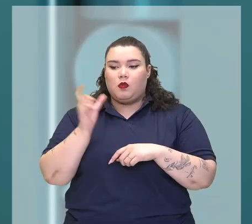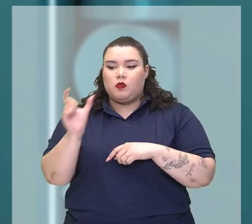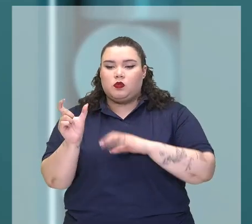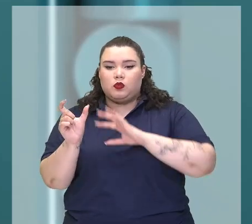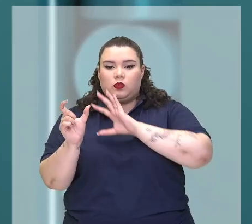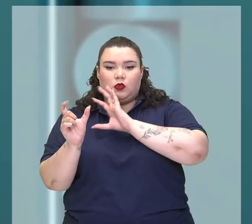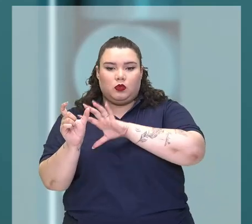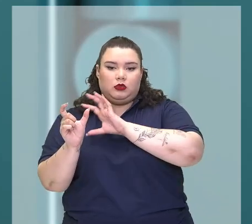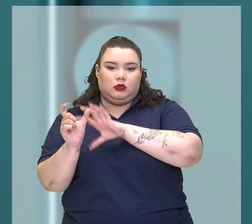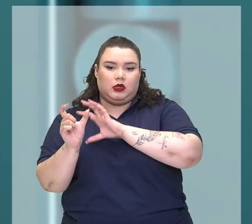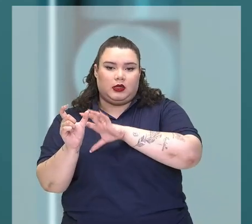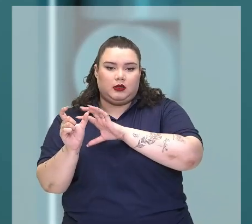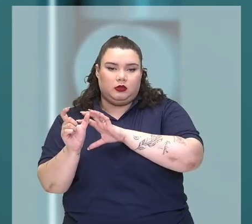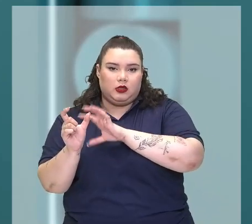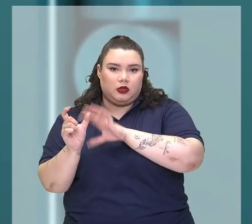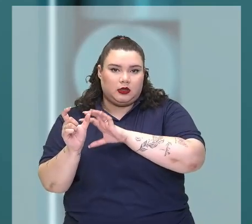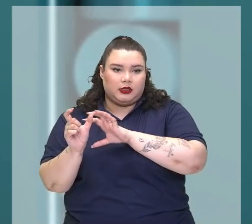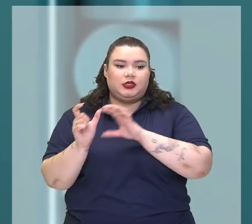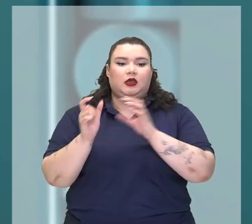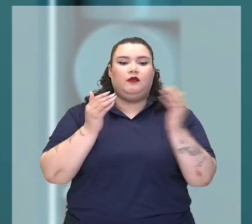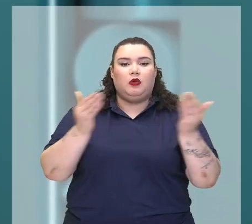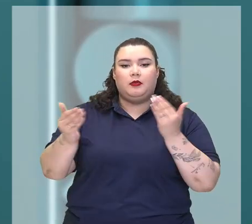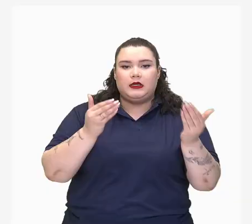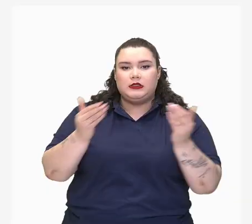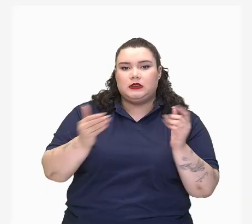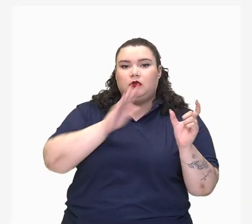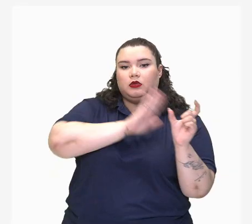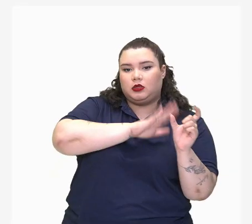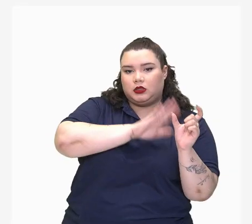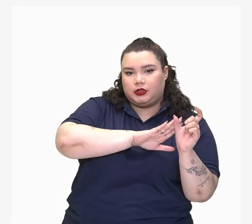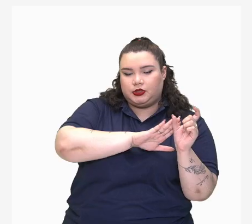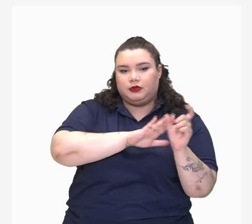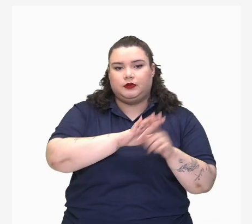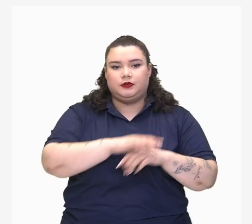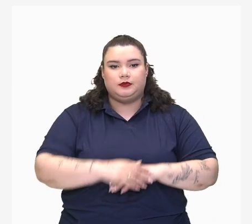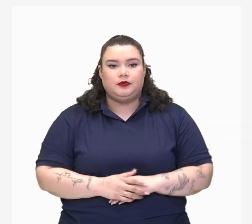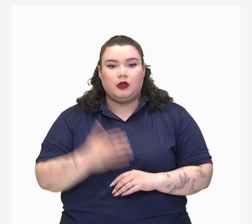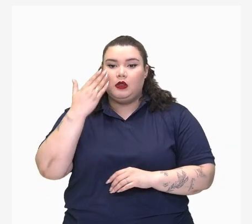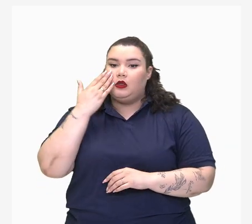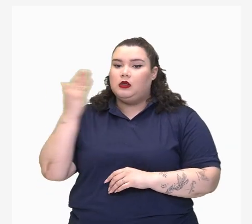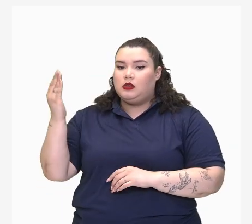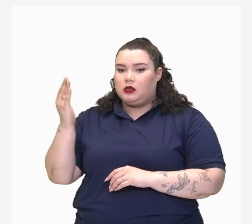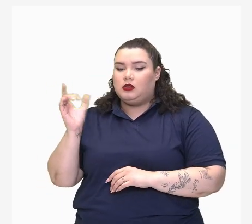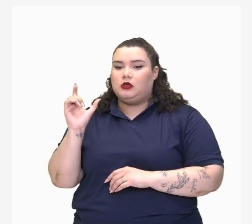do conotativo. Acompanhe aí na tela. Olha lá.